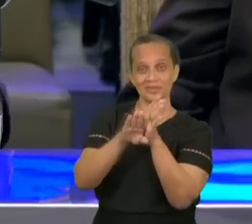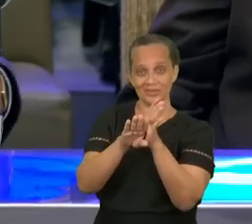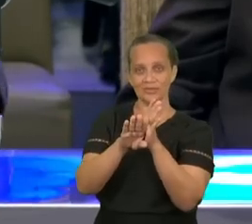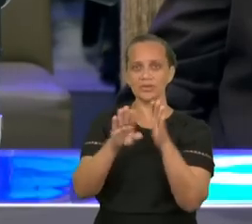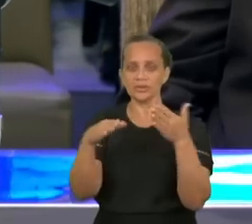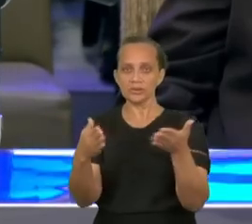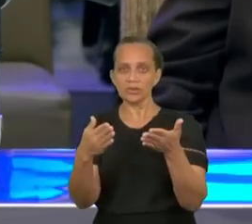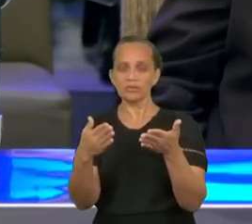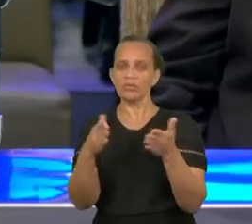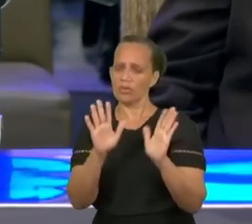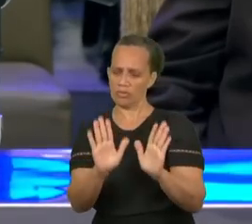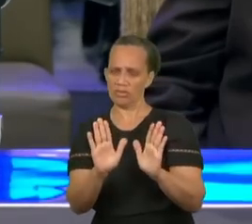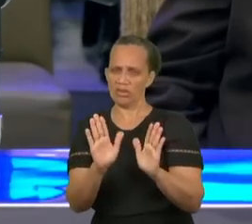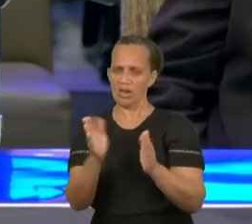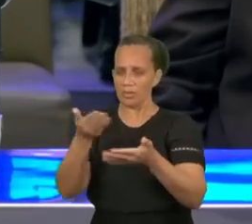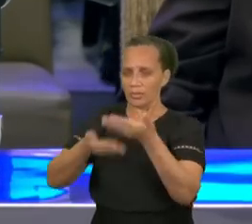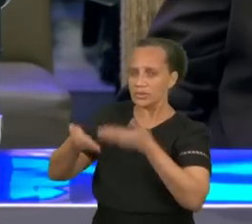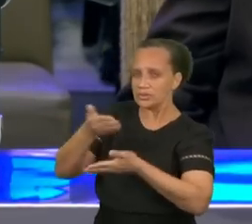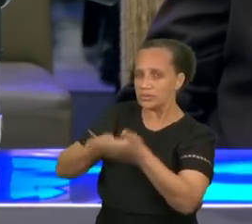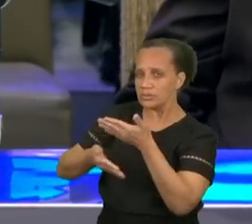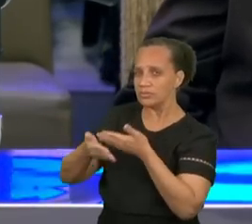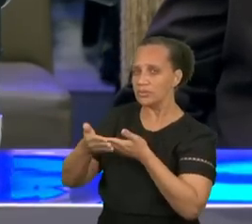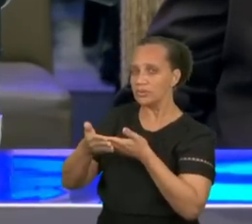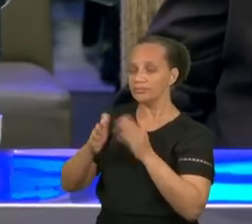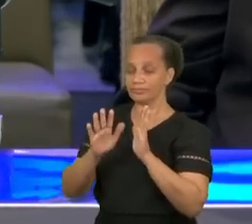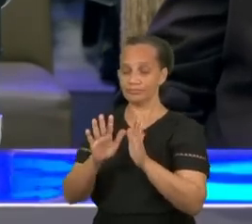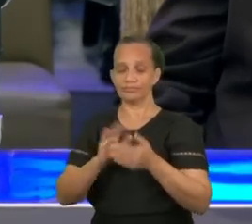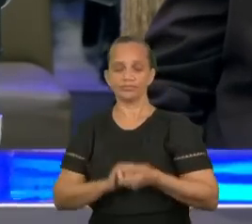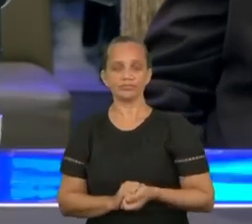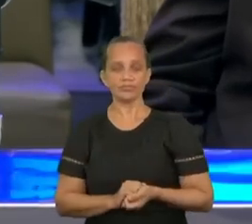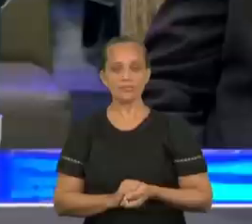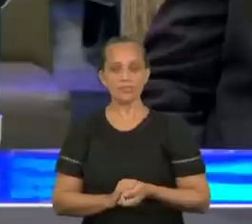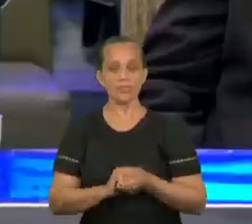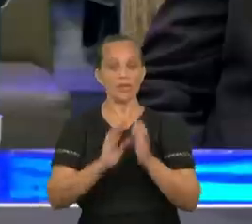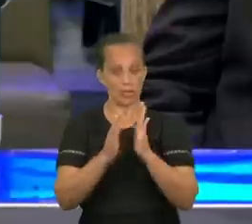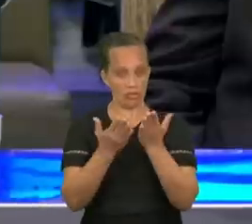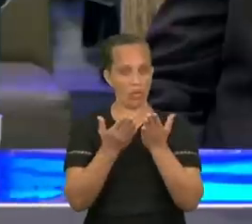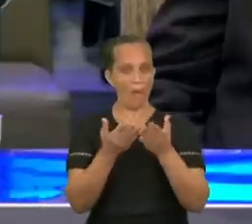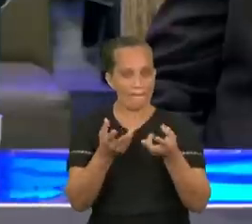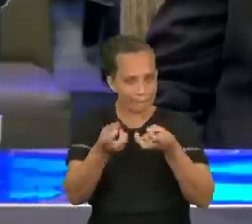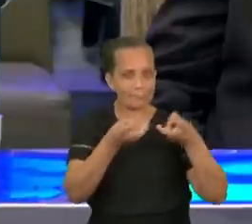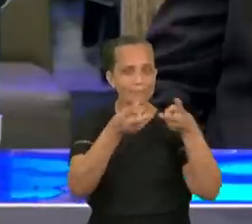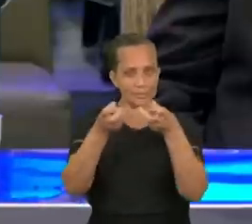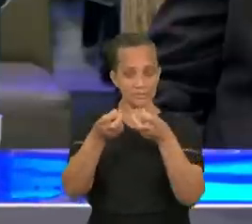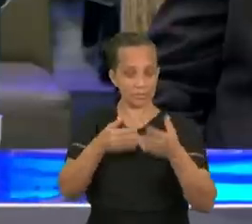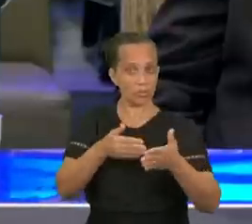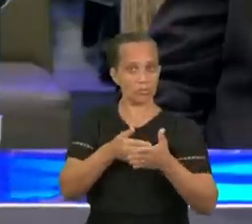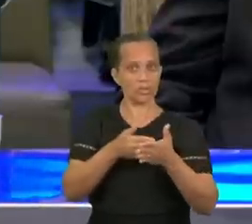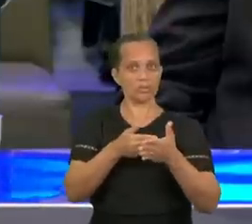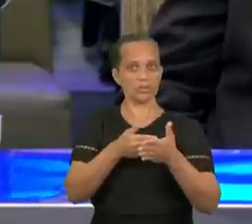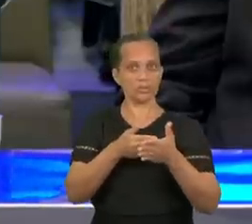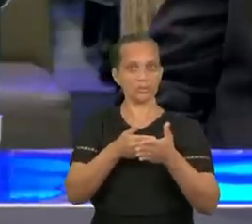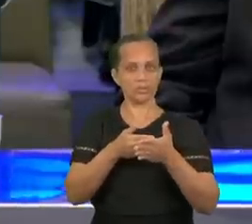participar do que eles participam olha aqui Aqui está Aqui está o limite aqui estão os